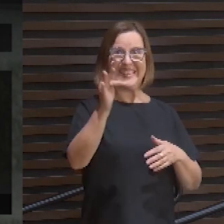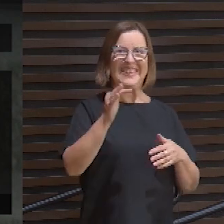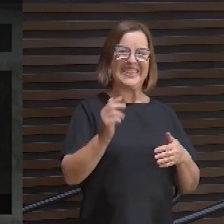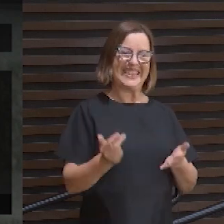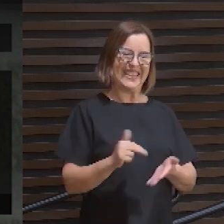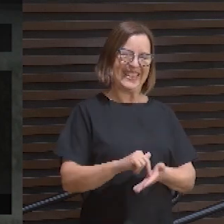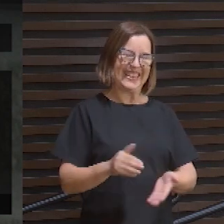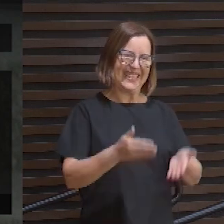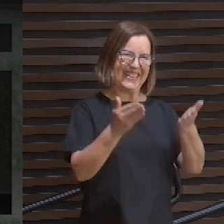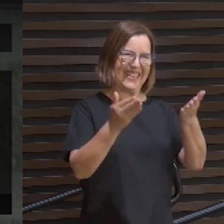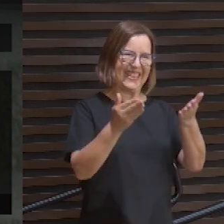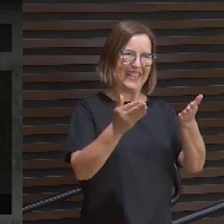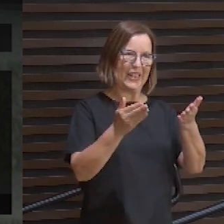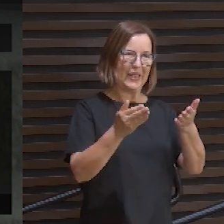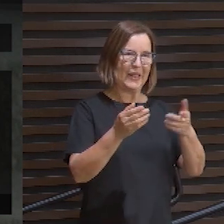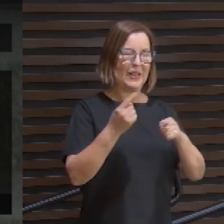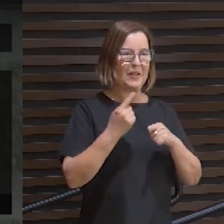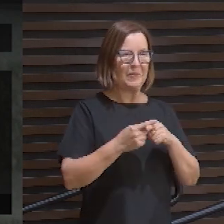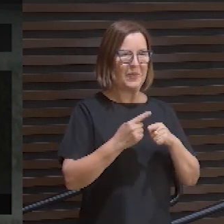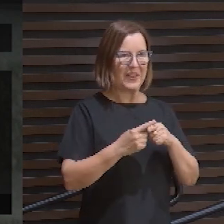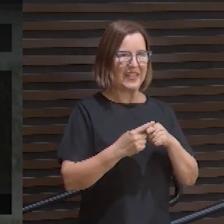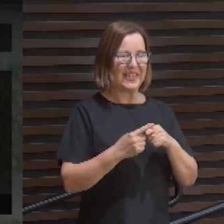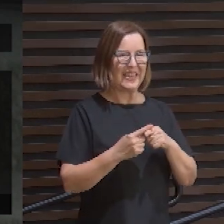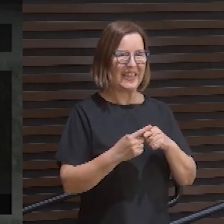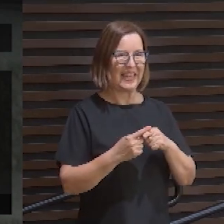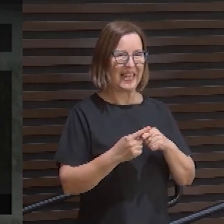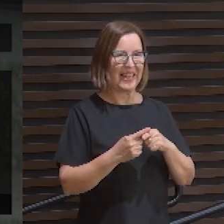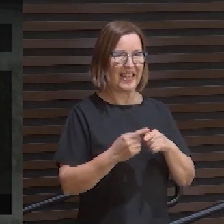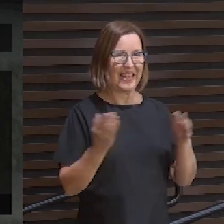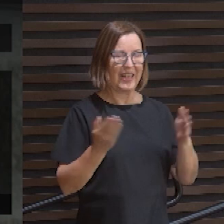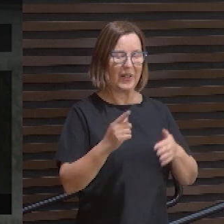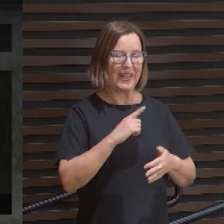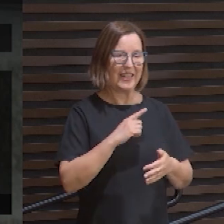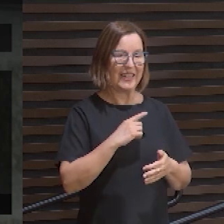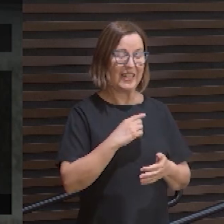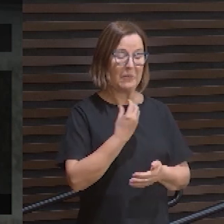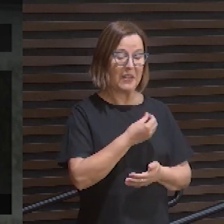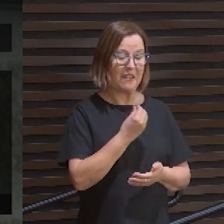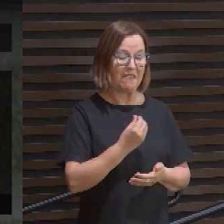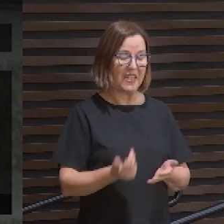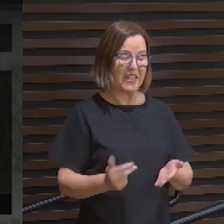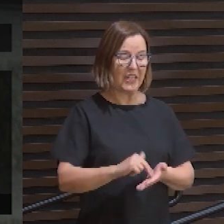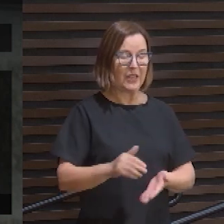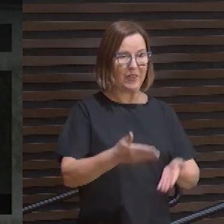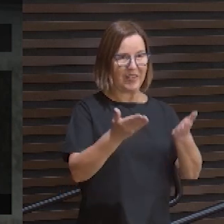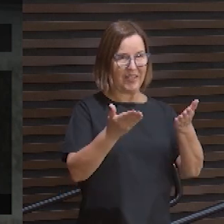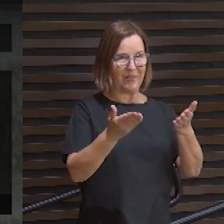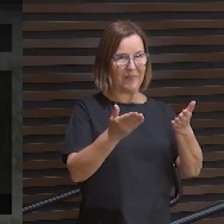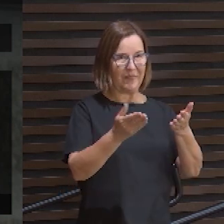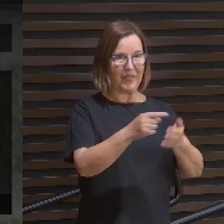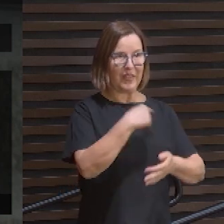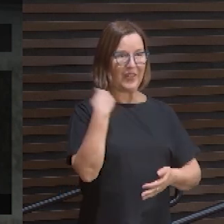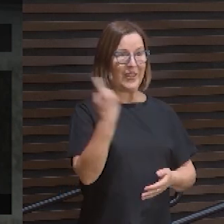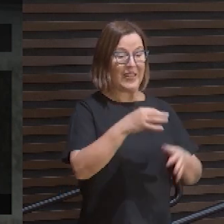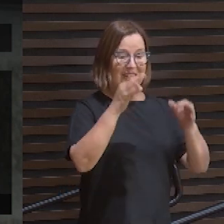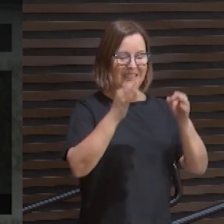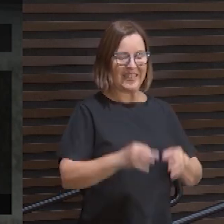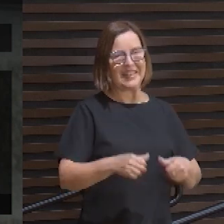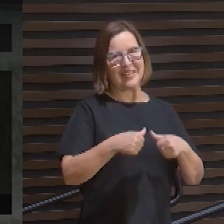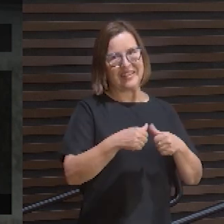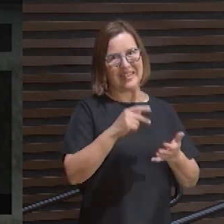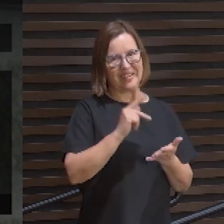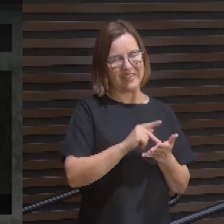que está agora em nós é a vida da ressurreição. Nós estamos certos dessa